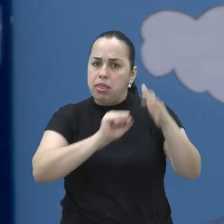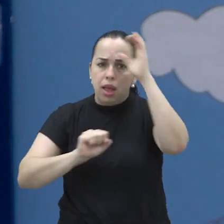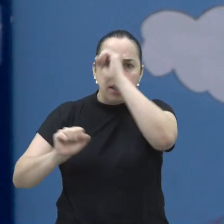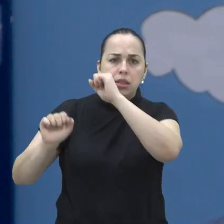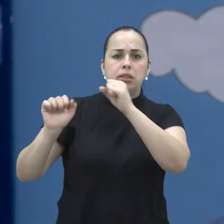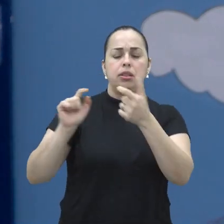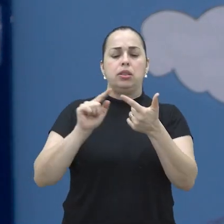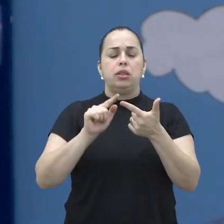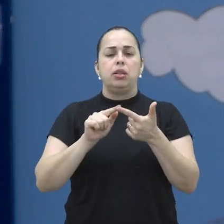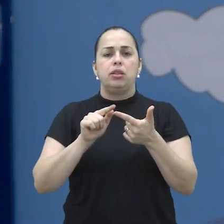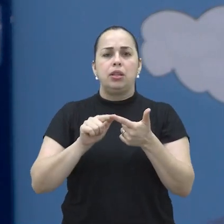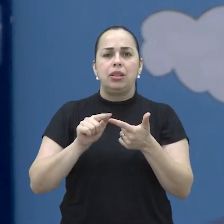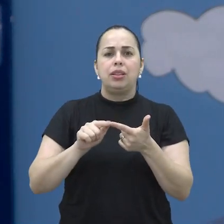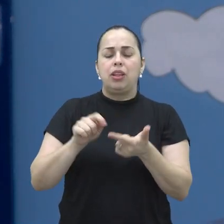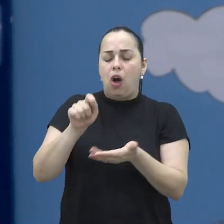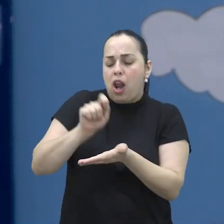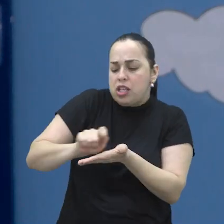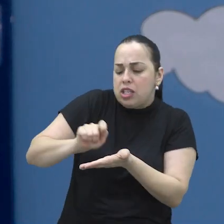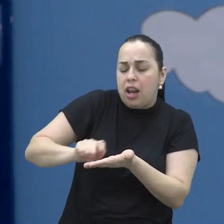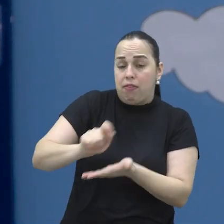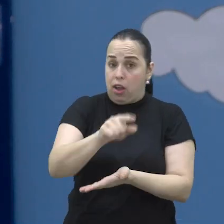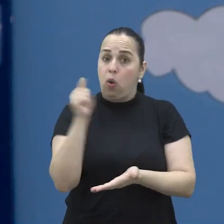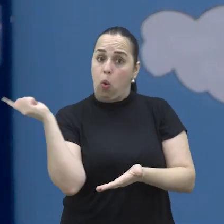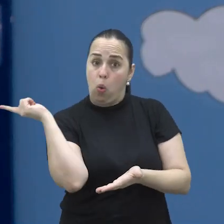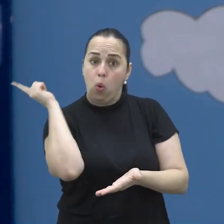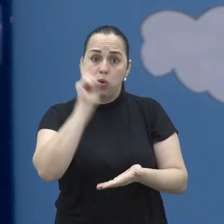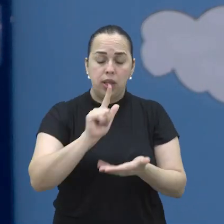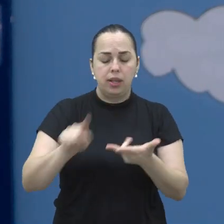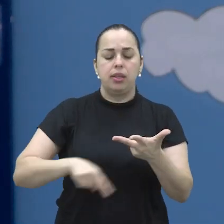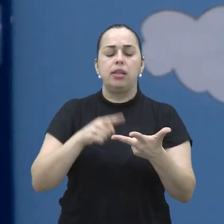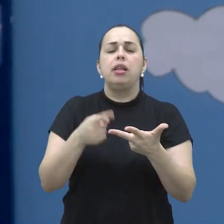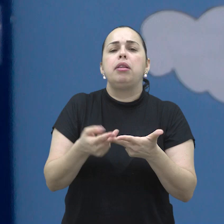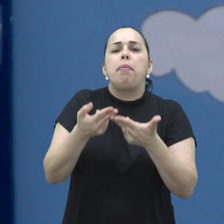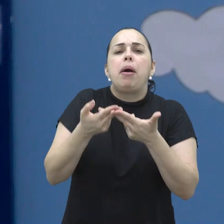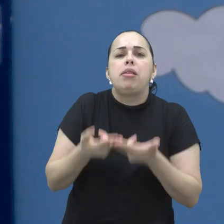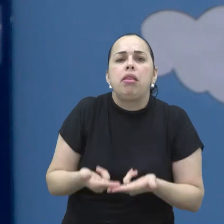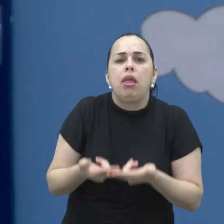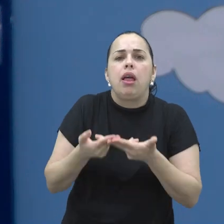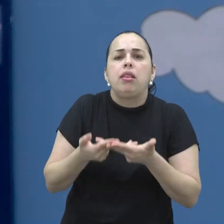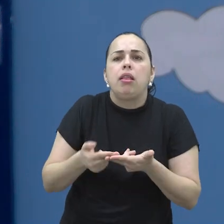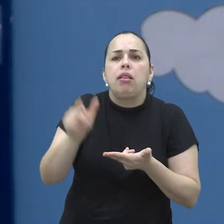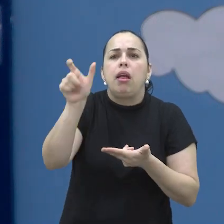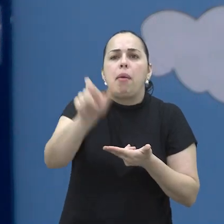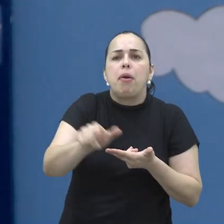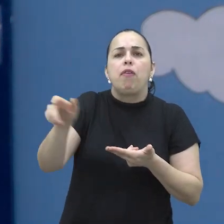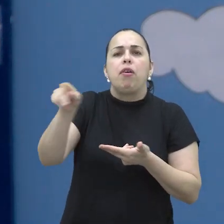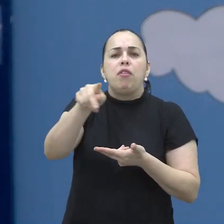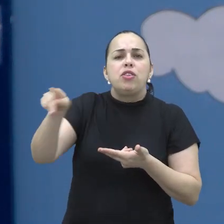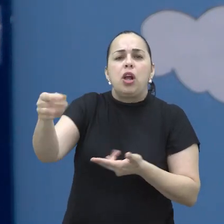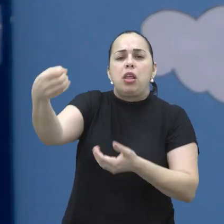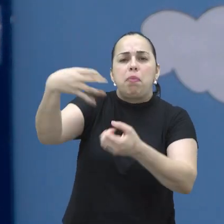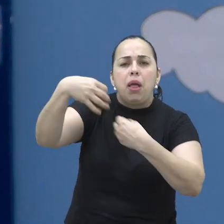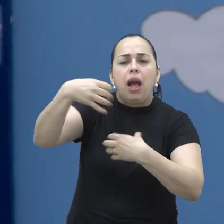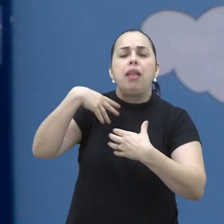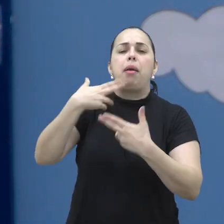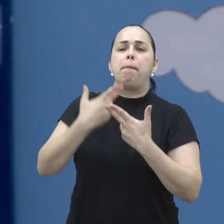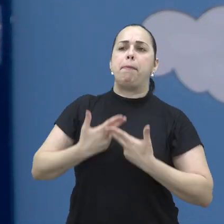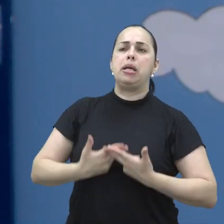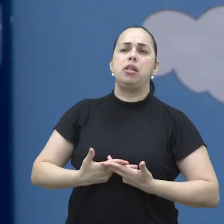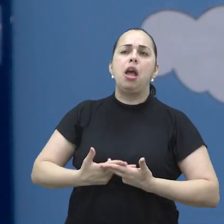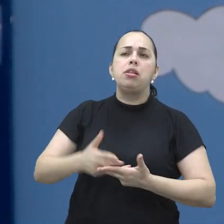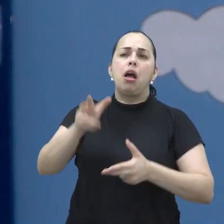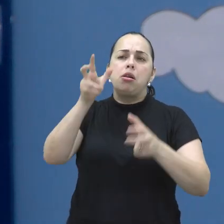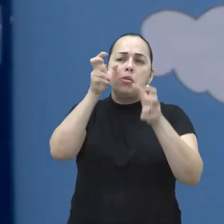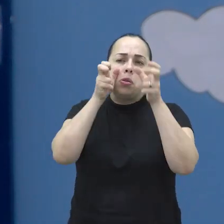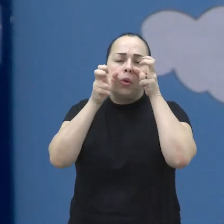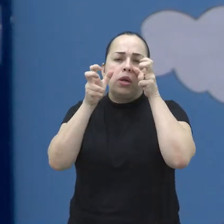crianças iam ter uma coordenação melhor na hora de escrever, ter mais paciência para escutar a professora falar. Então, a gente tem